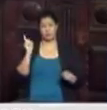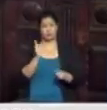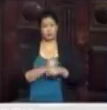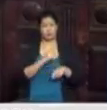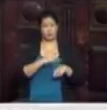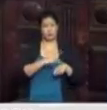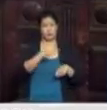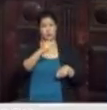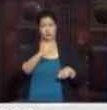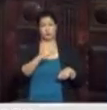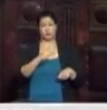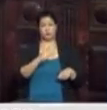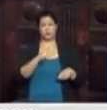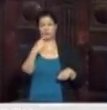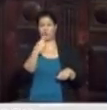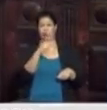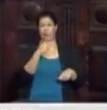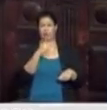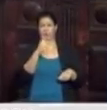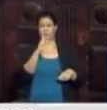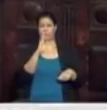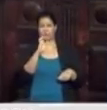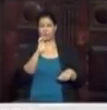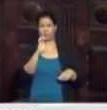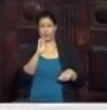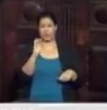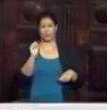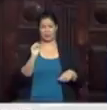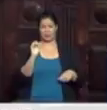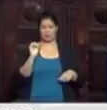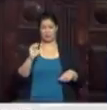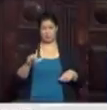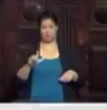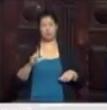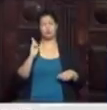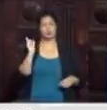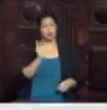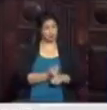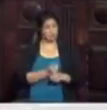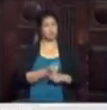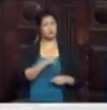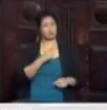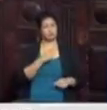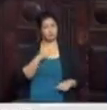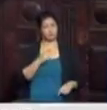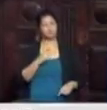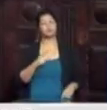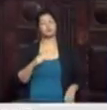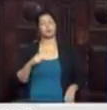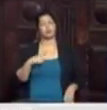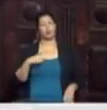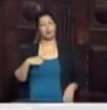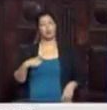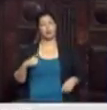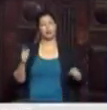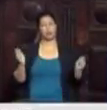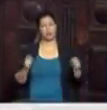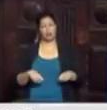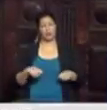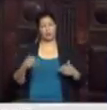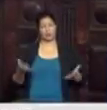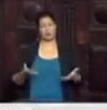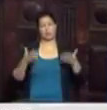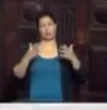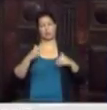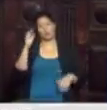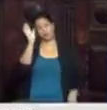na camada do pré-sal, ainda estabeleceu um marco regulatório que recuperava em parte a soberania nacional.